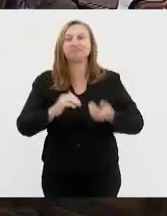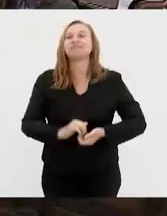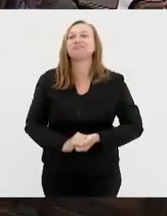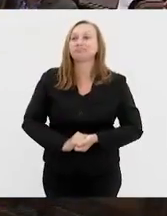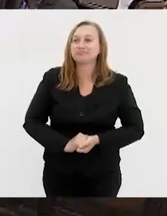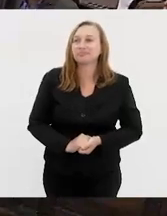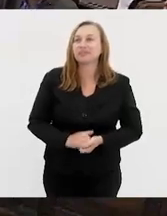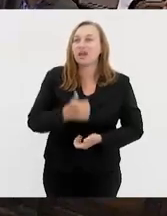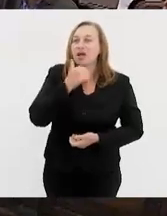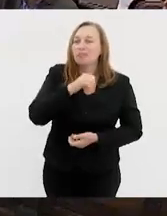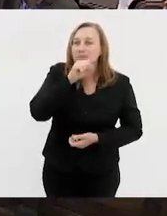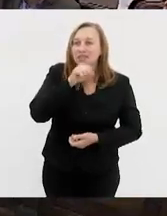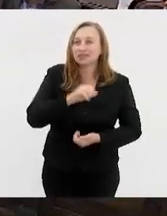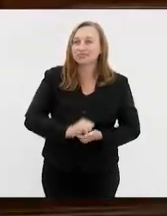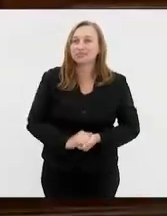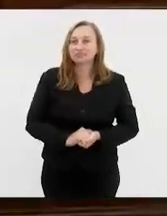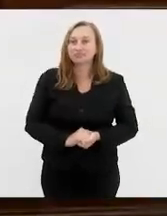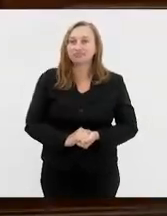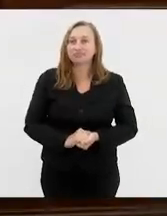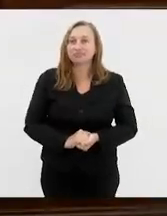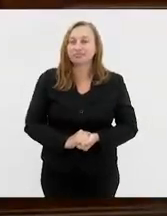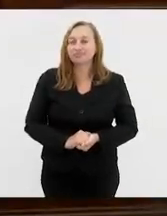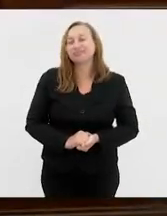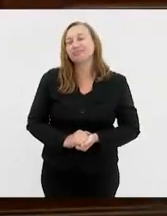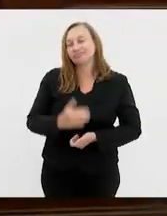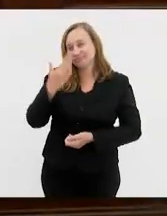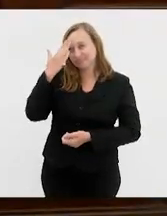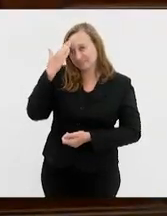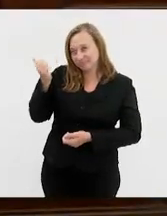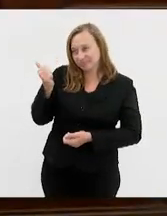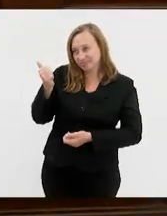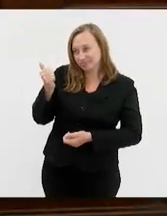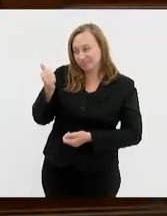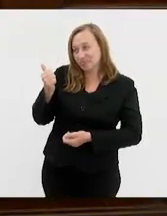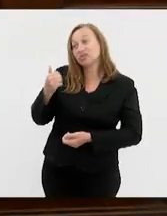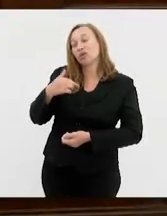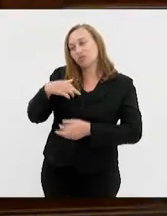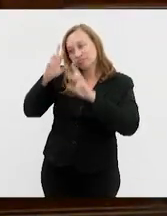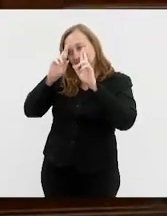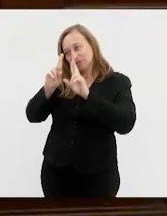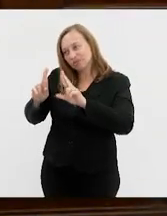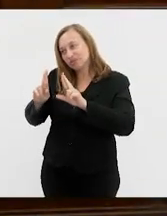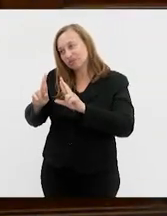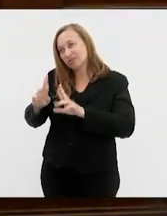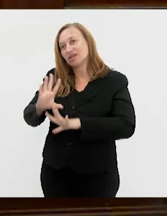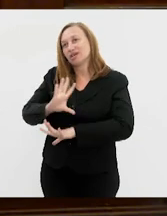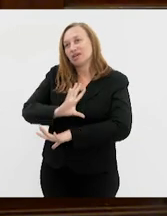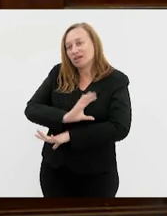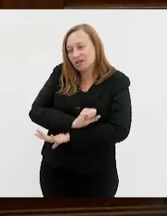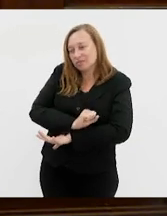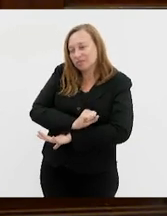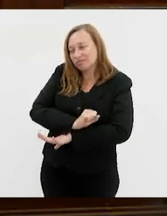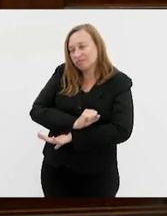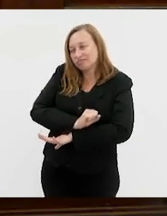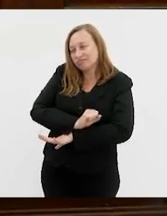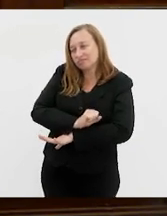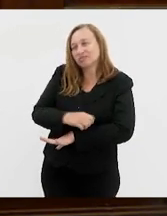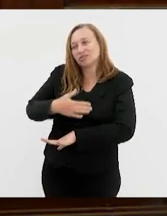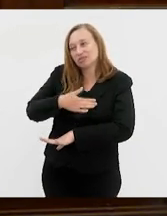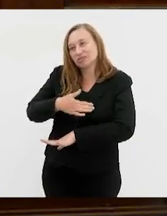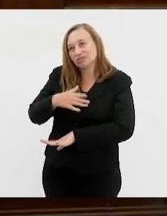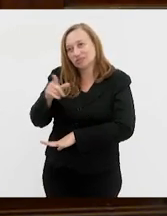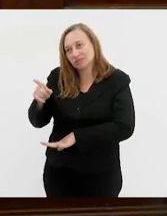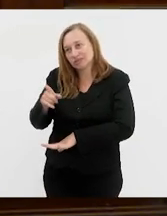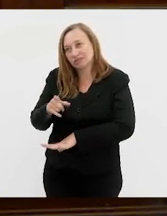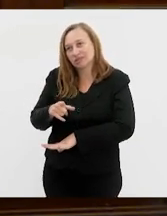Mãe, ó, a senhora sabe como eu lhe respeito, como eu lhe quero, como eu lhe gosto. Minha irmã